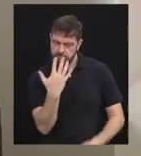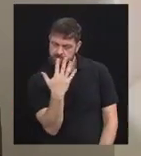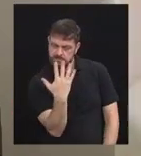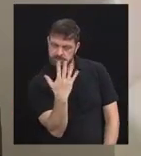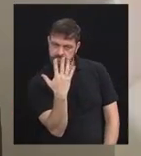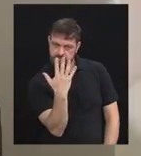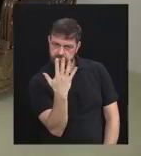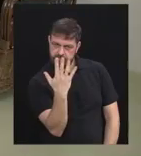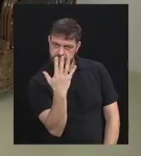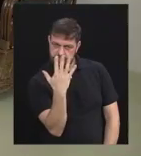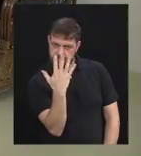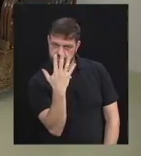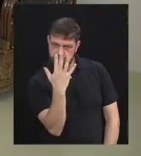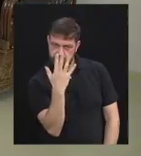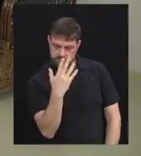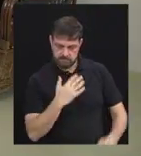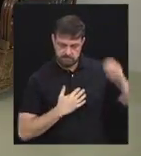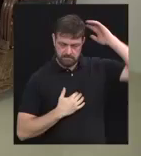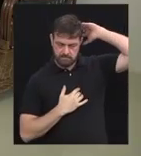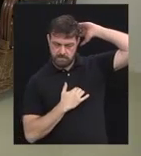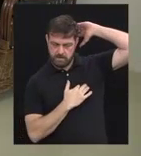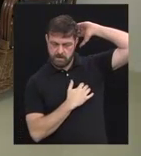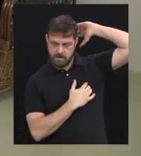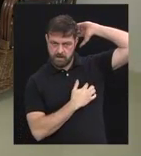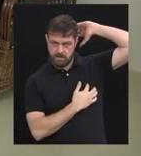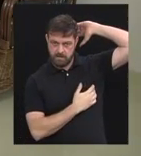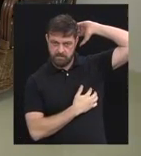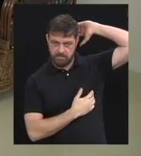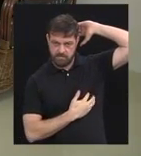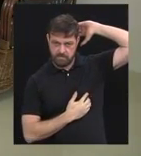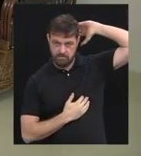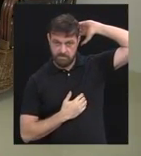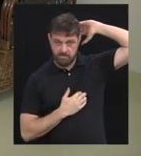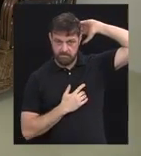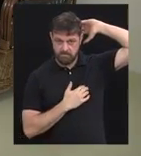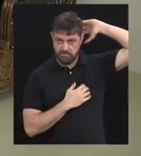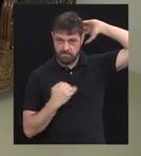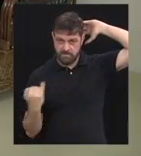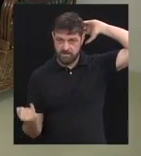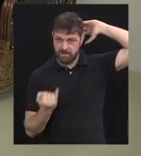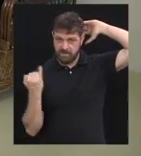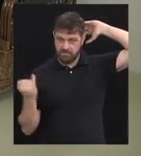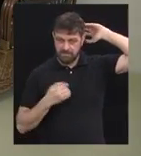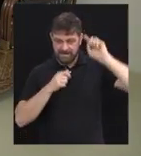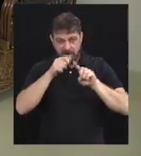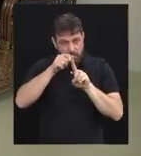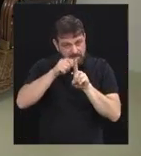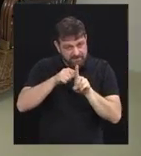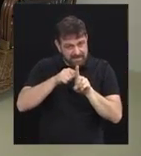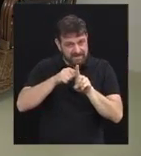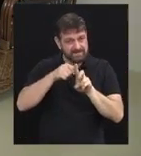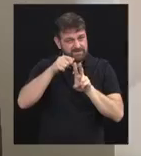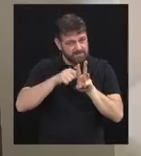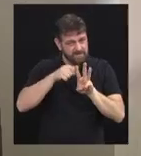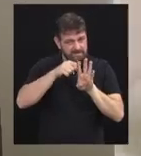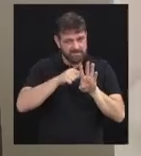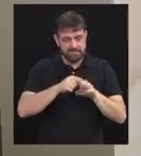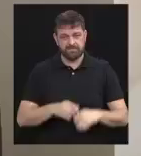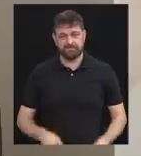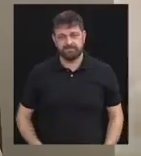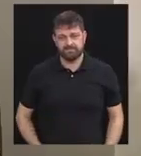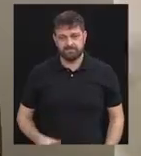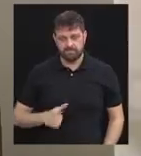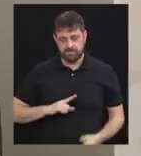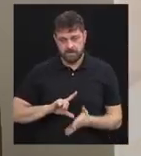que ela faça o autoexame. É muito importante, pelo menos uma vez por mês, não é muita coisa. 4,